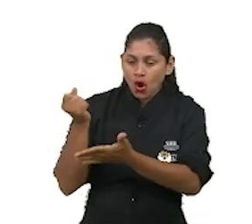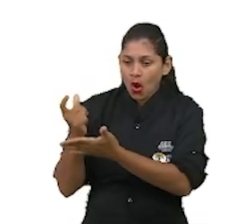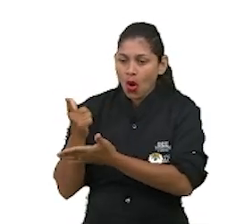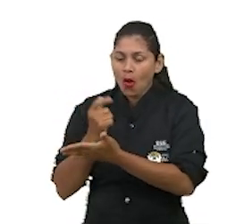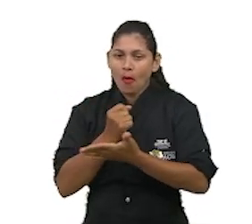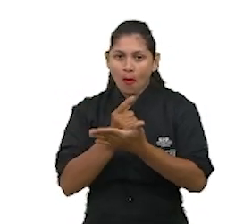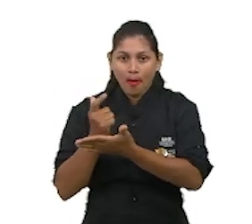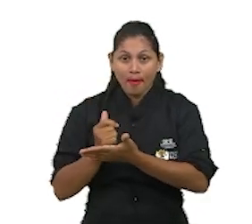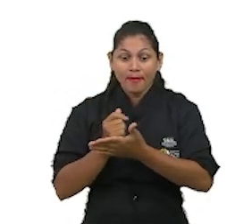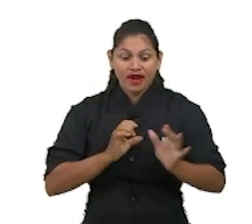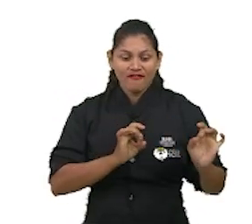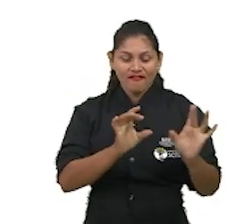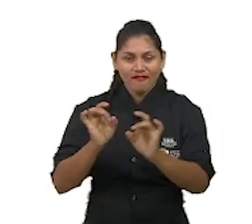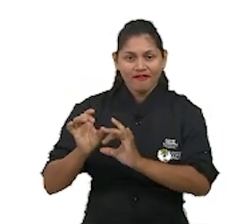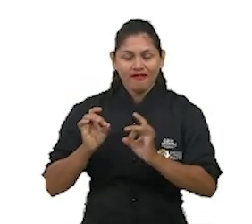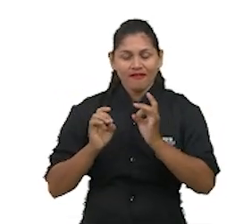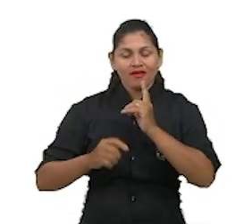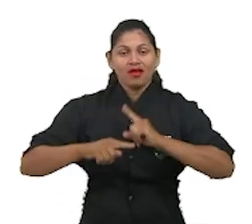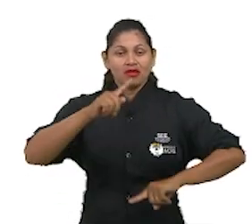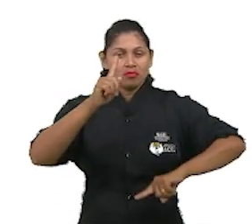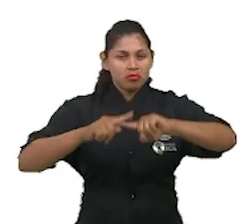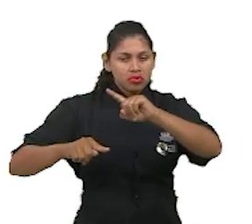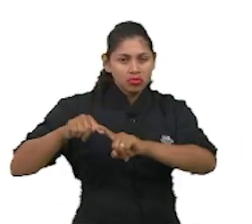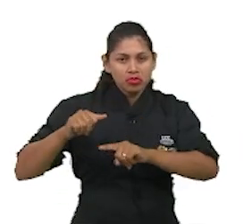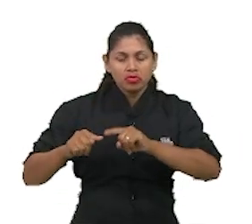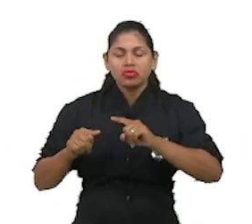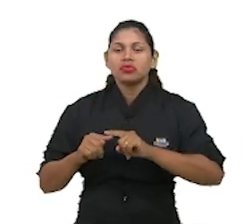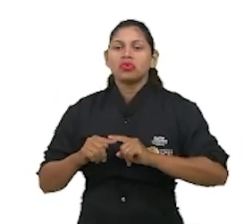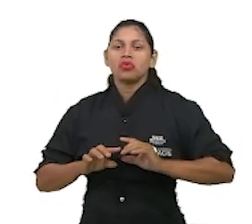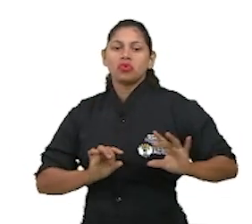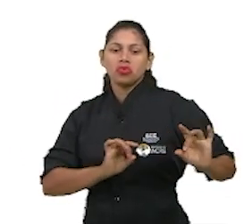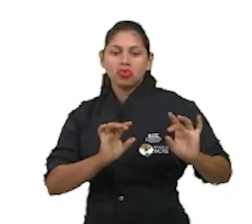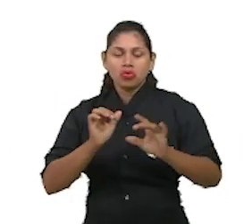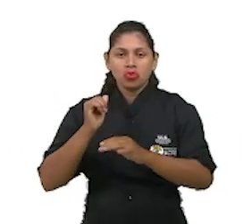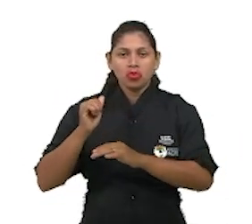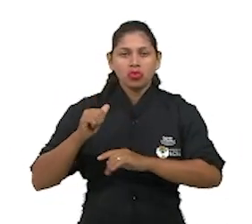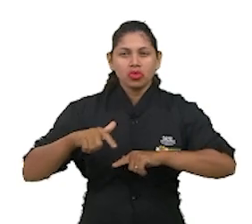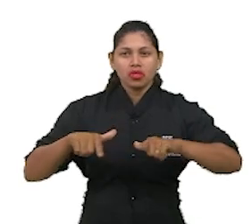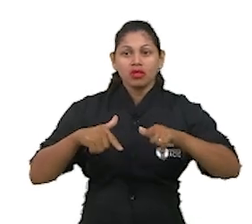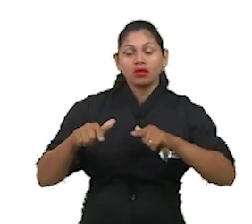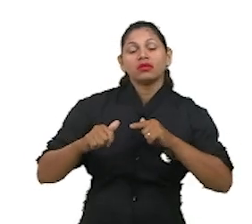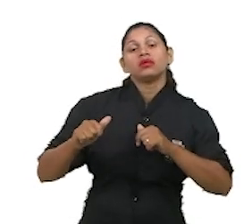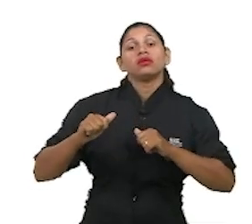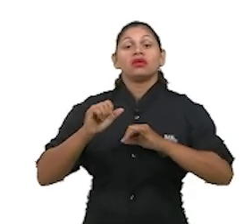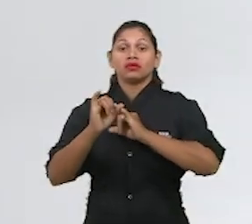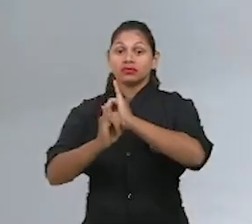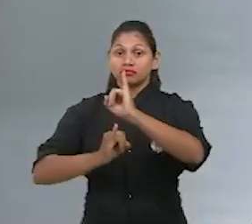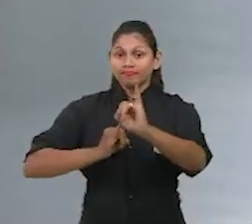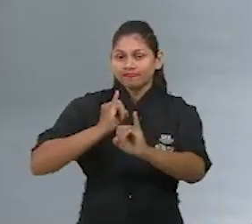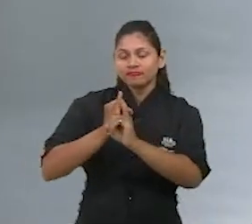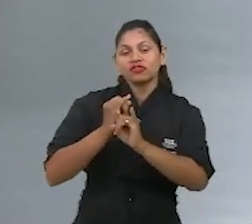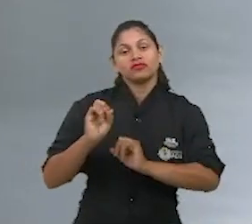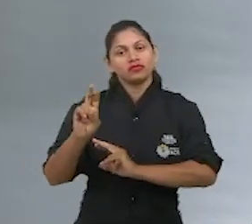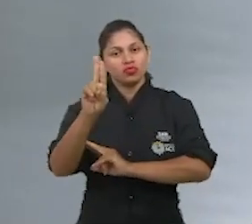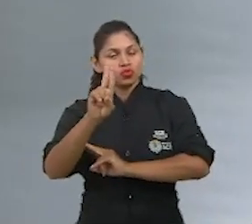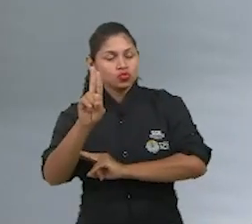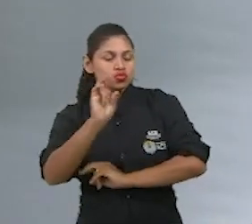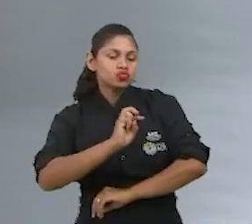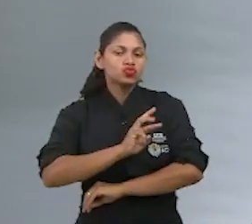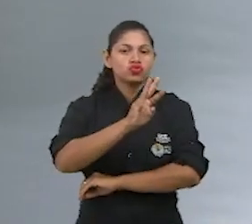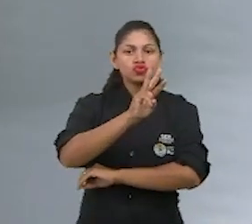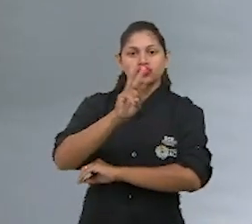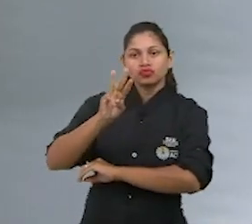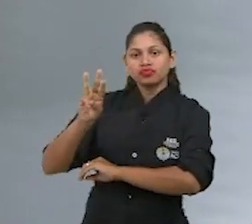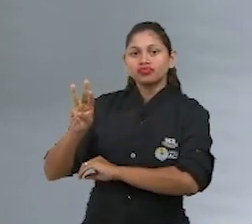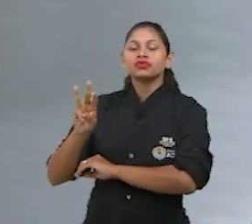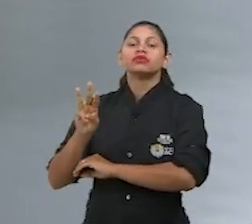bens e serviços na internet, quando você se utiliza principalmente de sites para comprar produtos. E isso